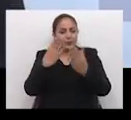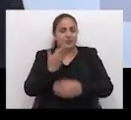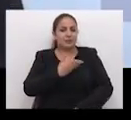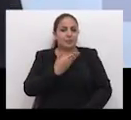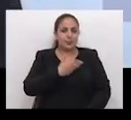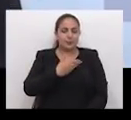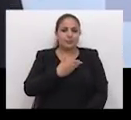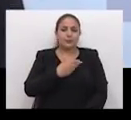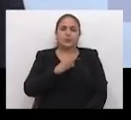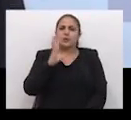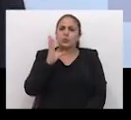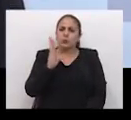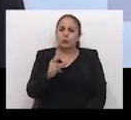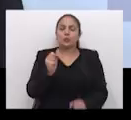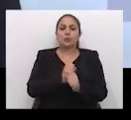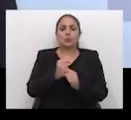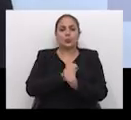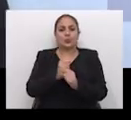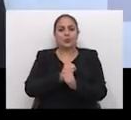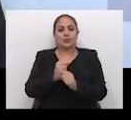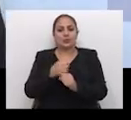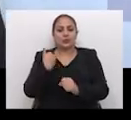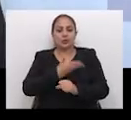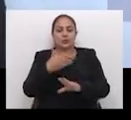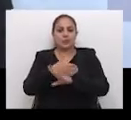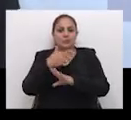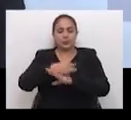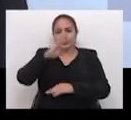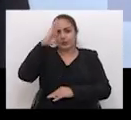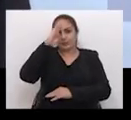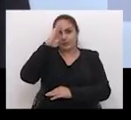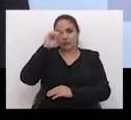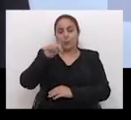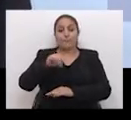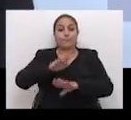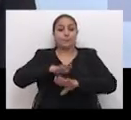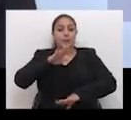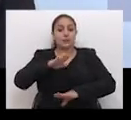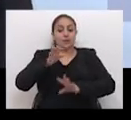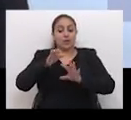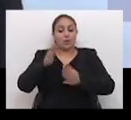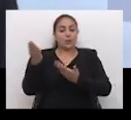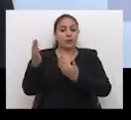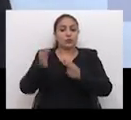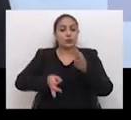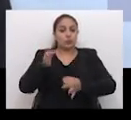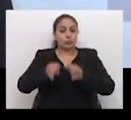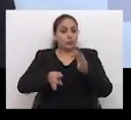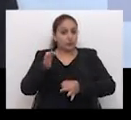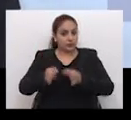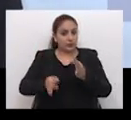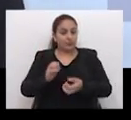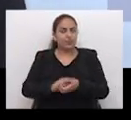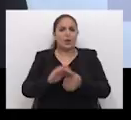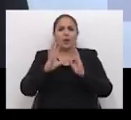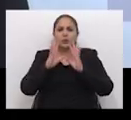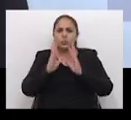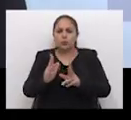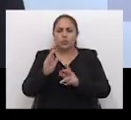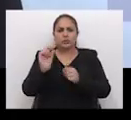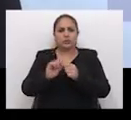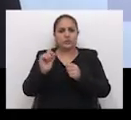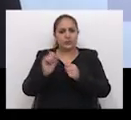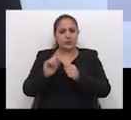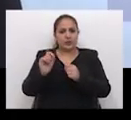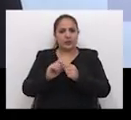confraternização entre amigos e de todos os anos que serviram no Exército. E mais essa homenagem mais do que justa aos que